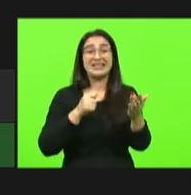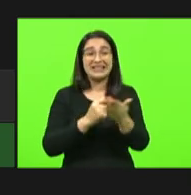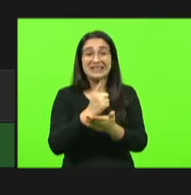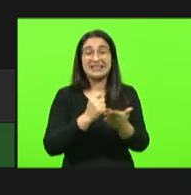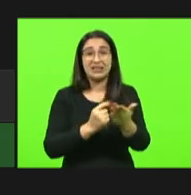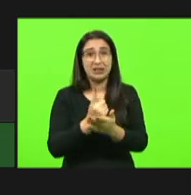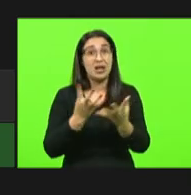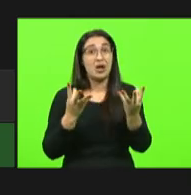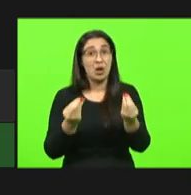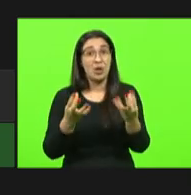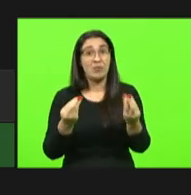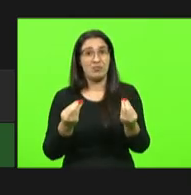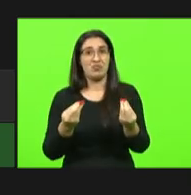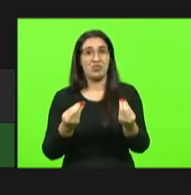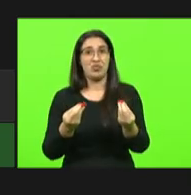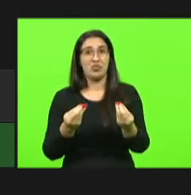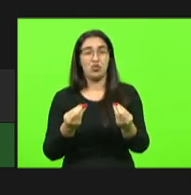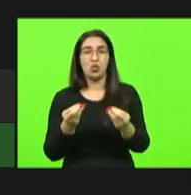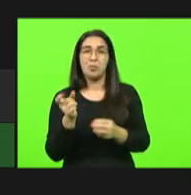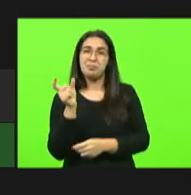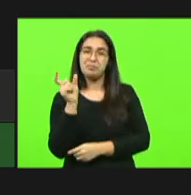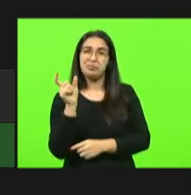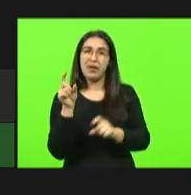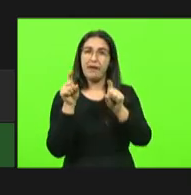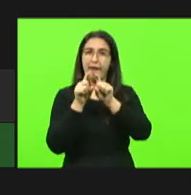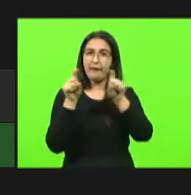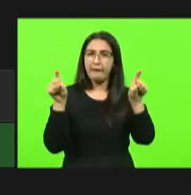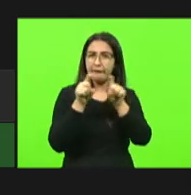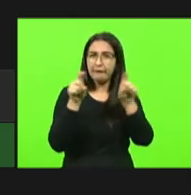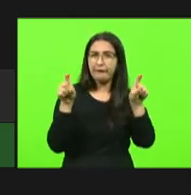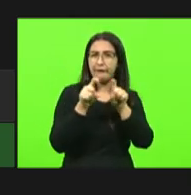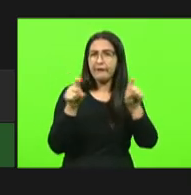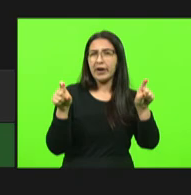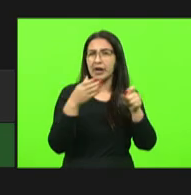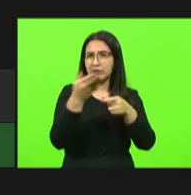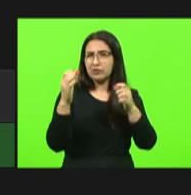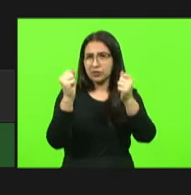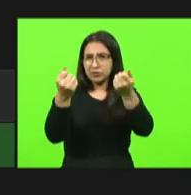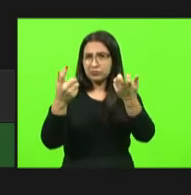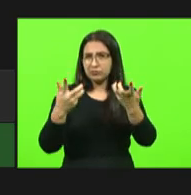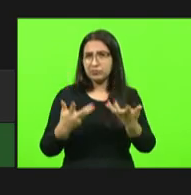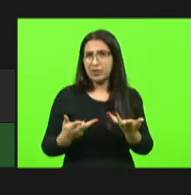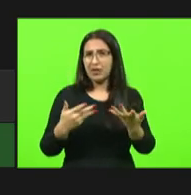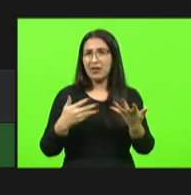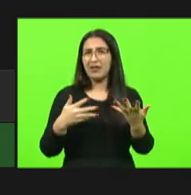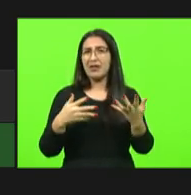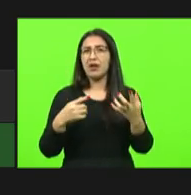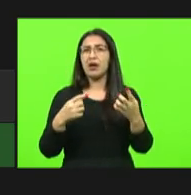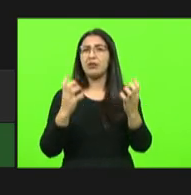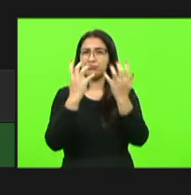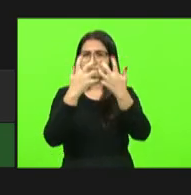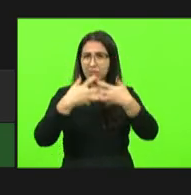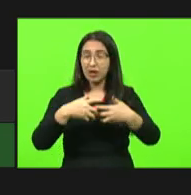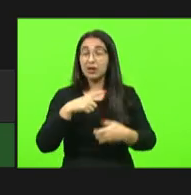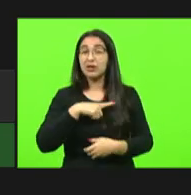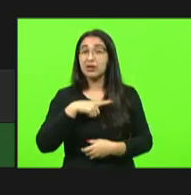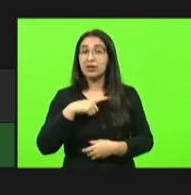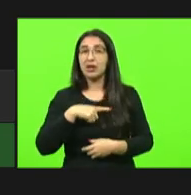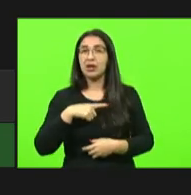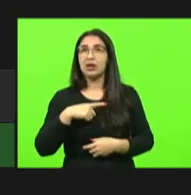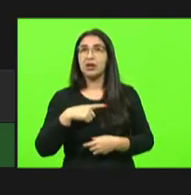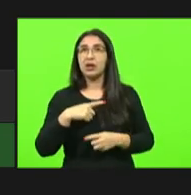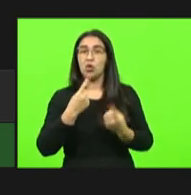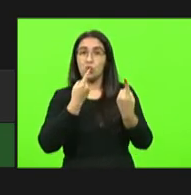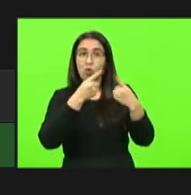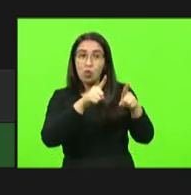uma frase aqui que eu achei muito... vai muito de encaixe com tudo que a gente debateu hoje, né, que é o embate com a fome.